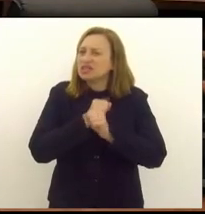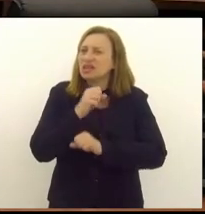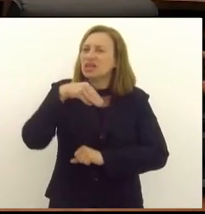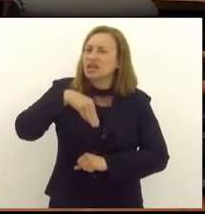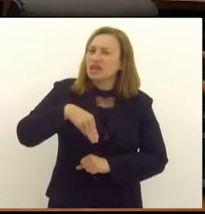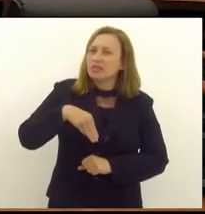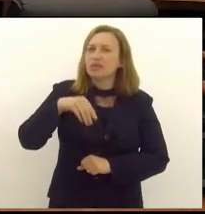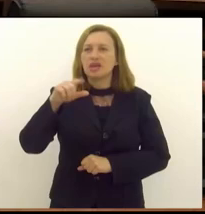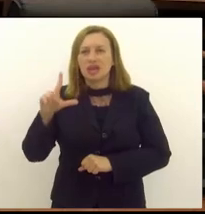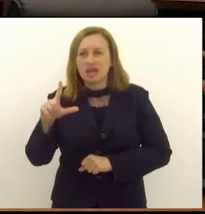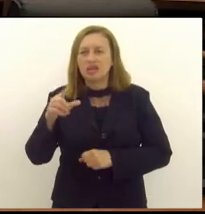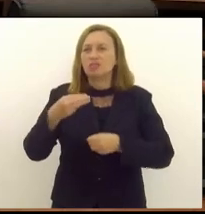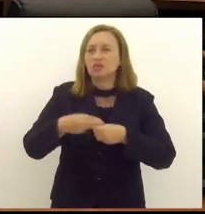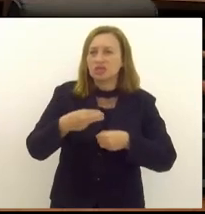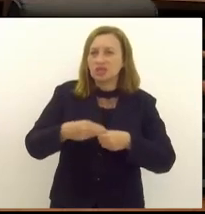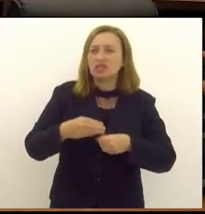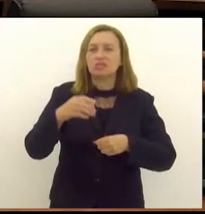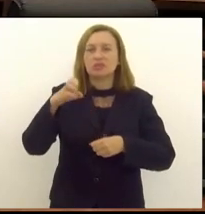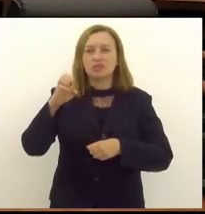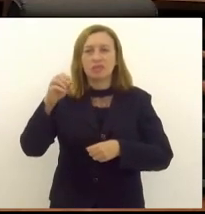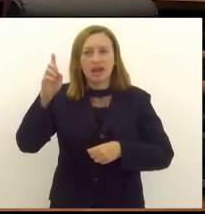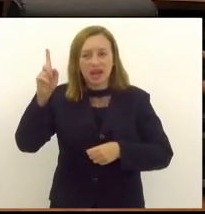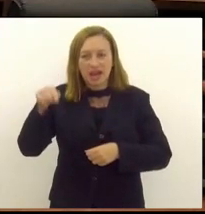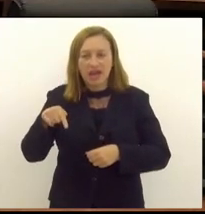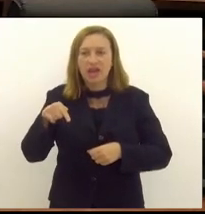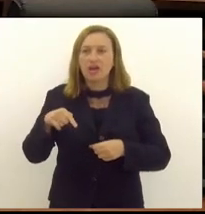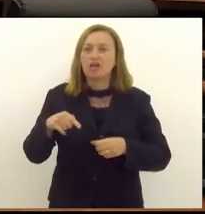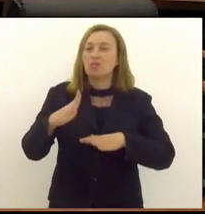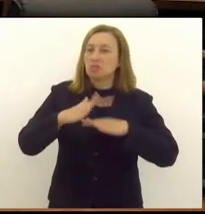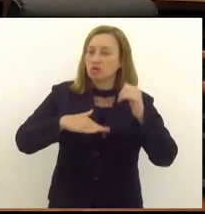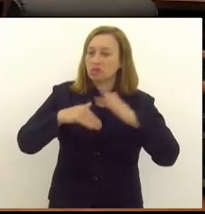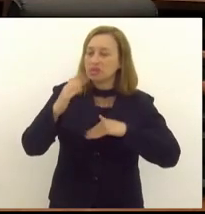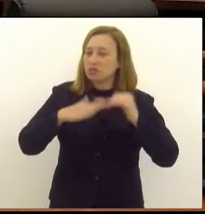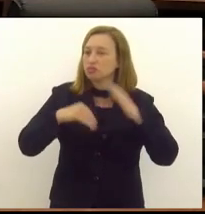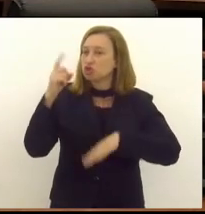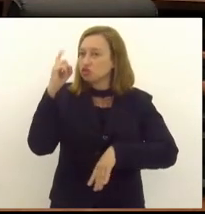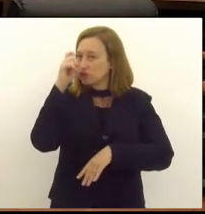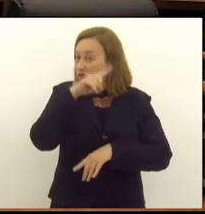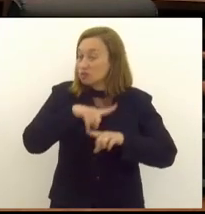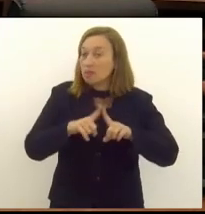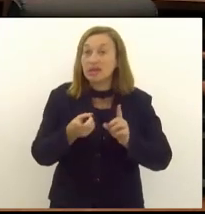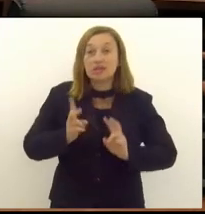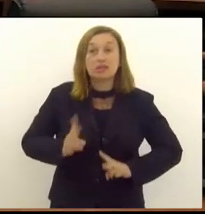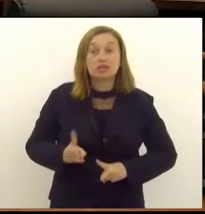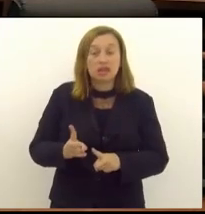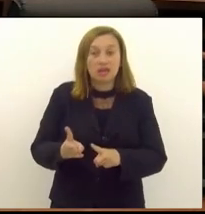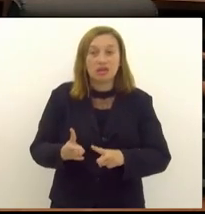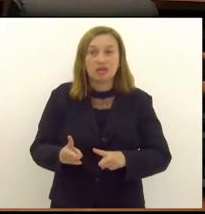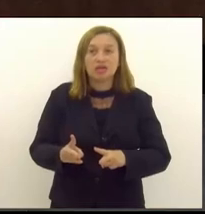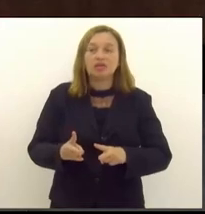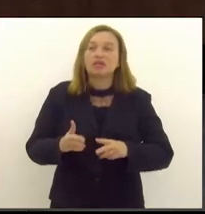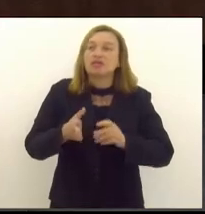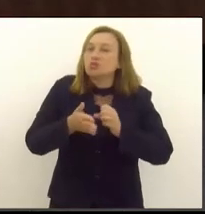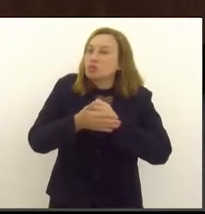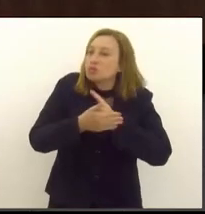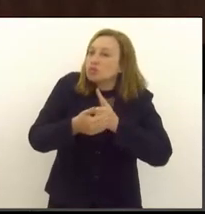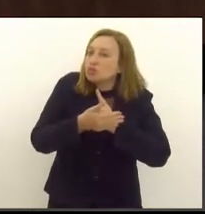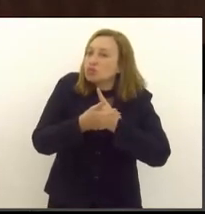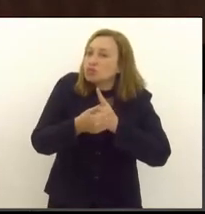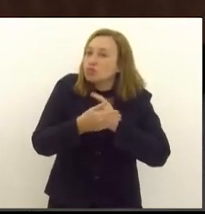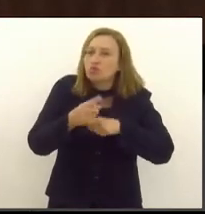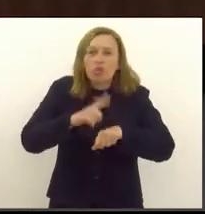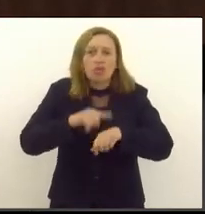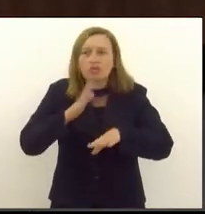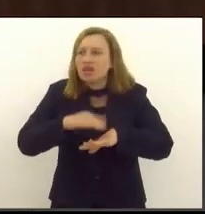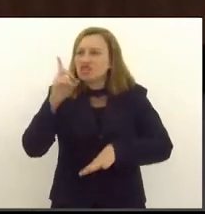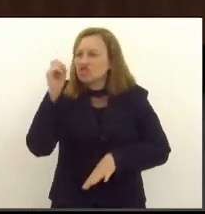do município de Macaé, uma profissão extremamente difícil, mas sempre com esse jeito acolhedor, nos momentos